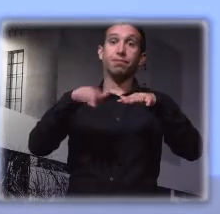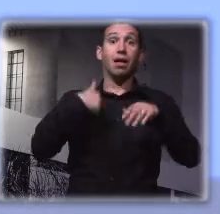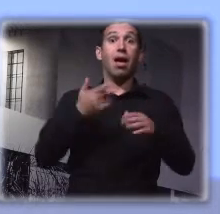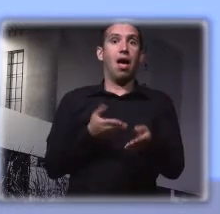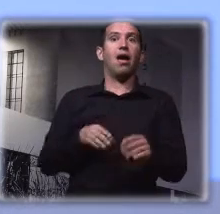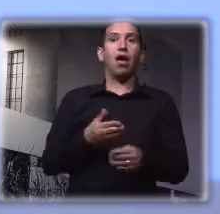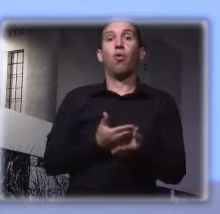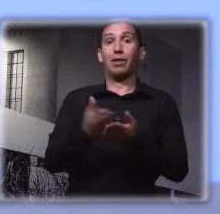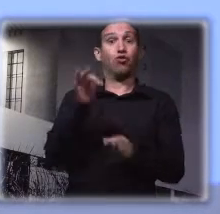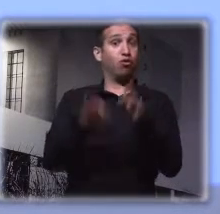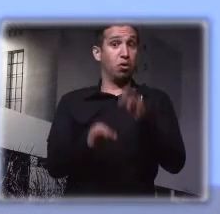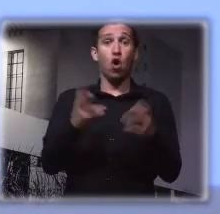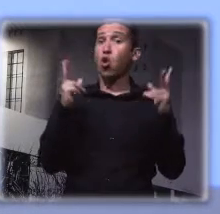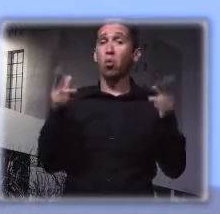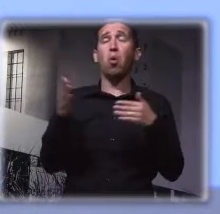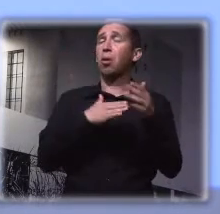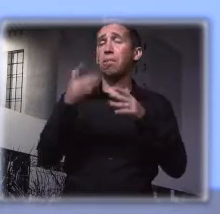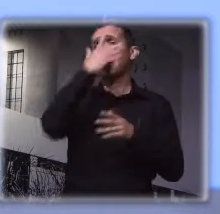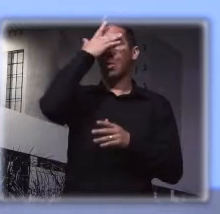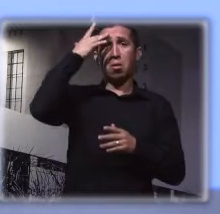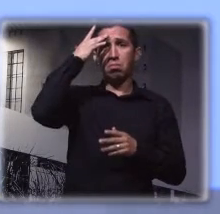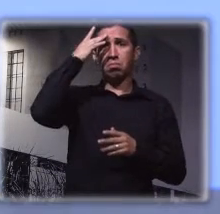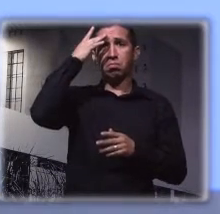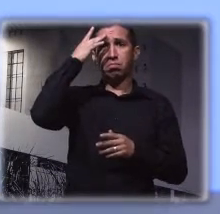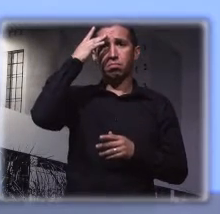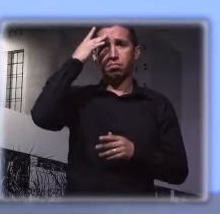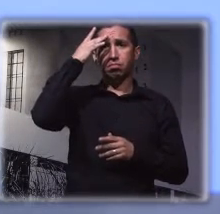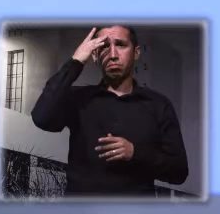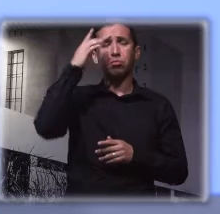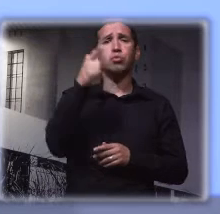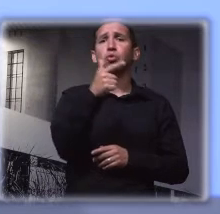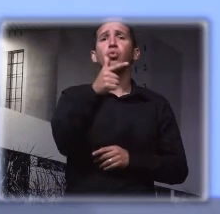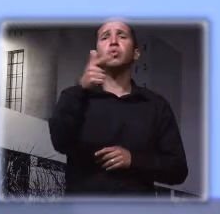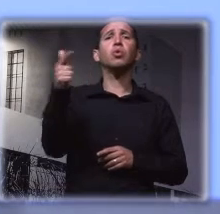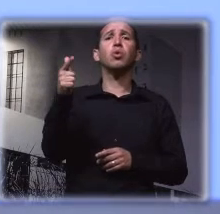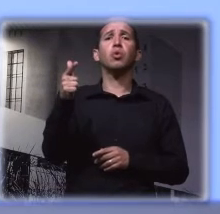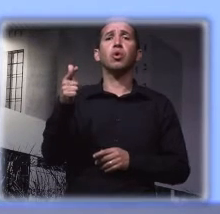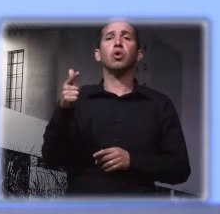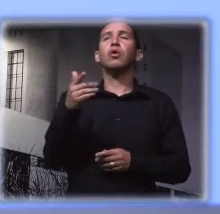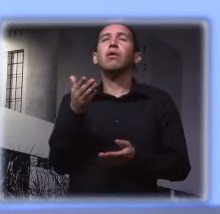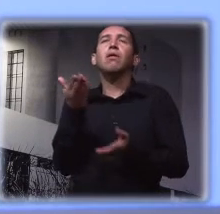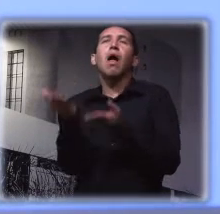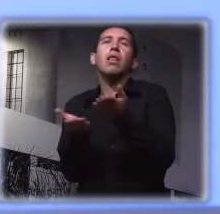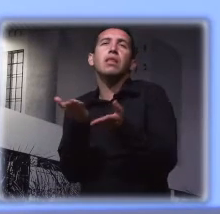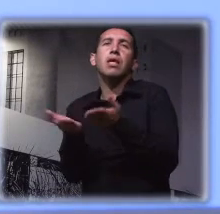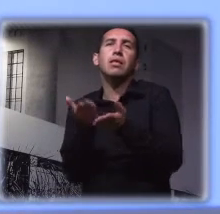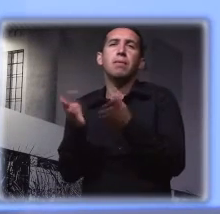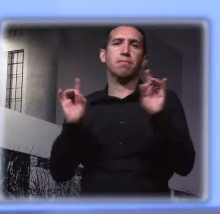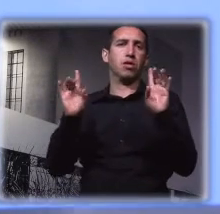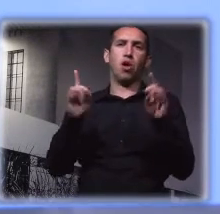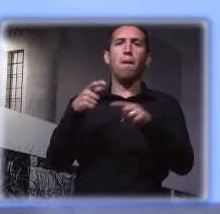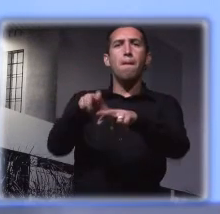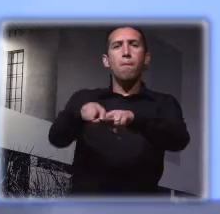no fórum como qualquer pessoa, ela não tem nenhum tipo de atendimento preferencial por ser vítima,